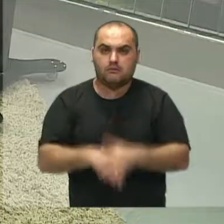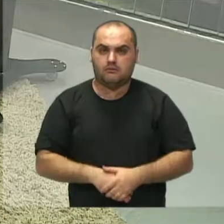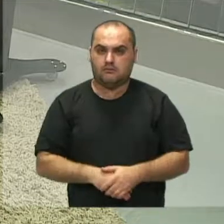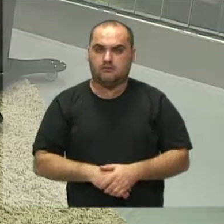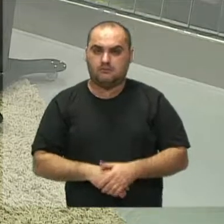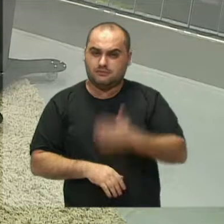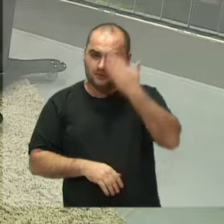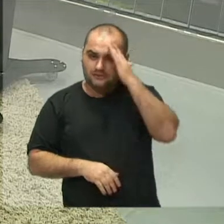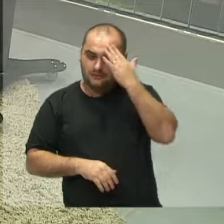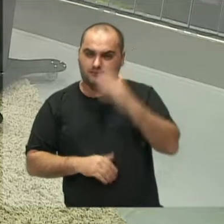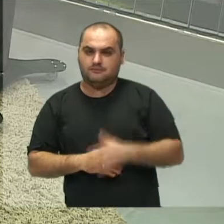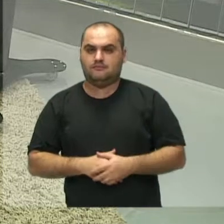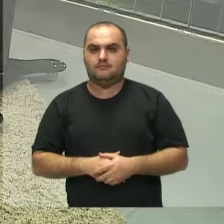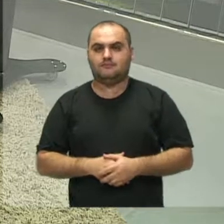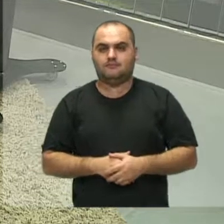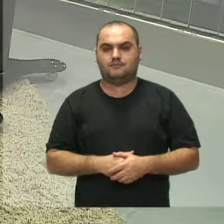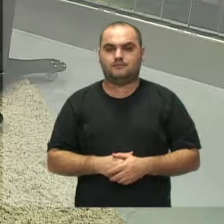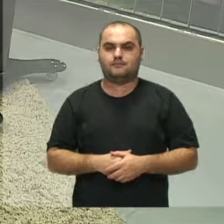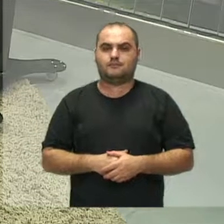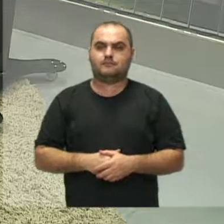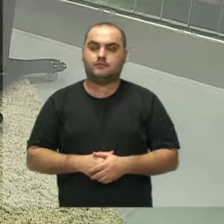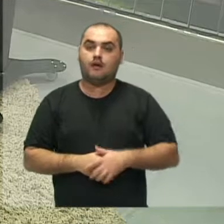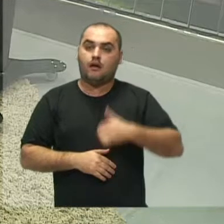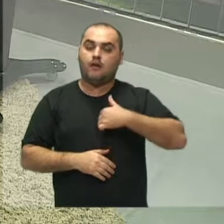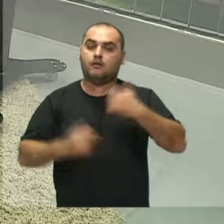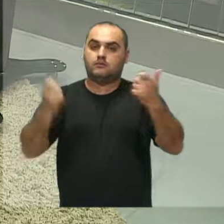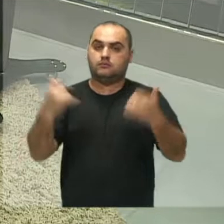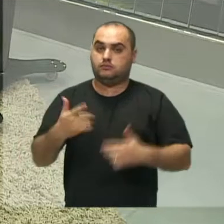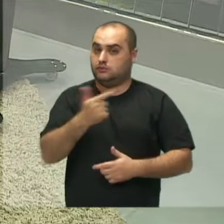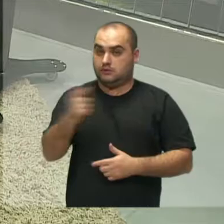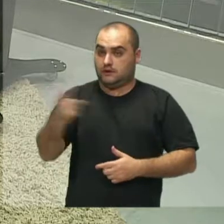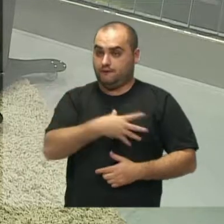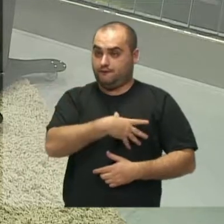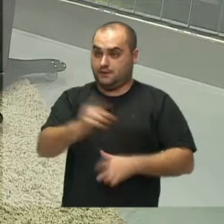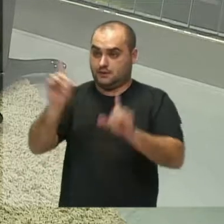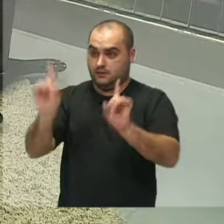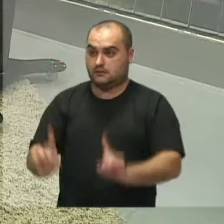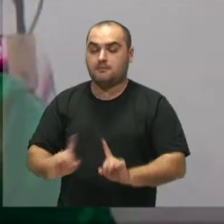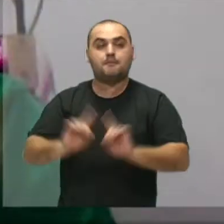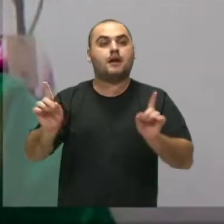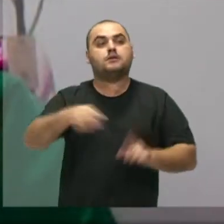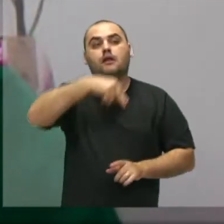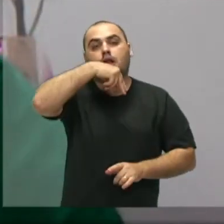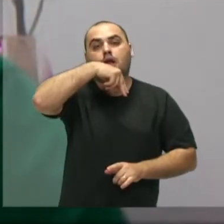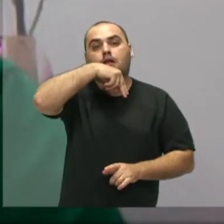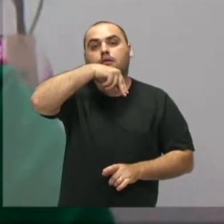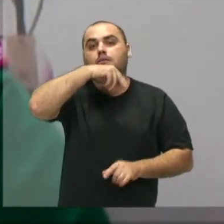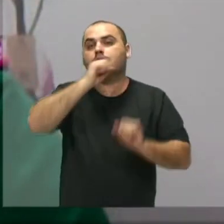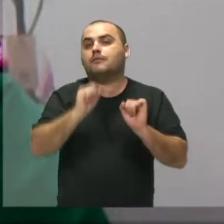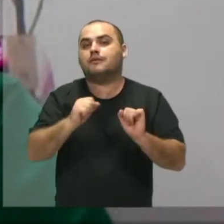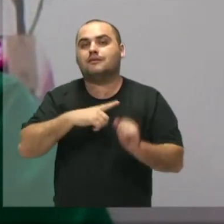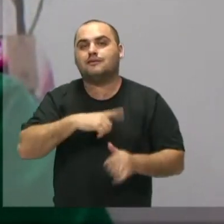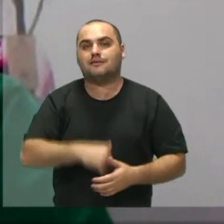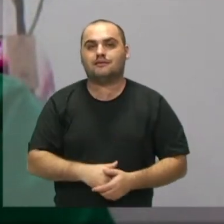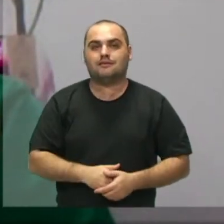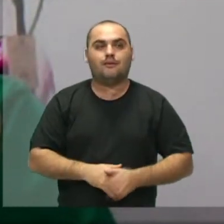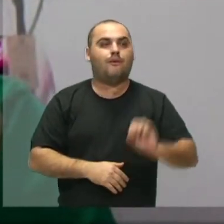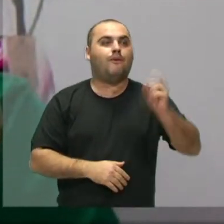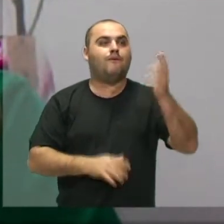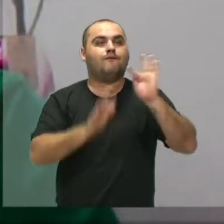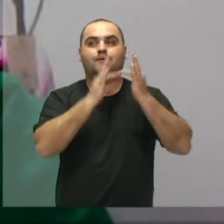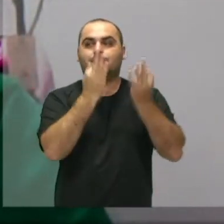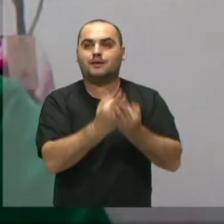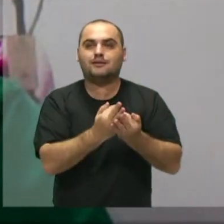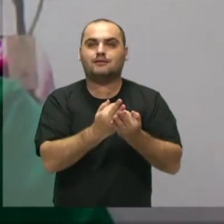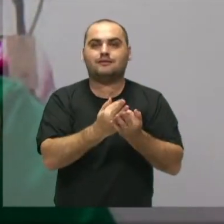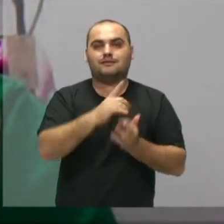nada, né? Eu digo que eu não tenho filho deficiente, mas quem garante que eu não vou ter um neto? Quem garante que daqui a pouco eu não vou ter alguém na família? Então, assim,